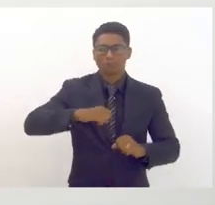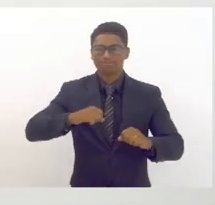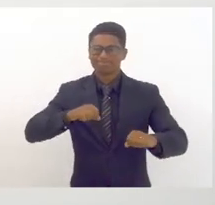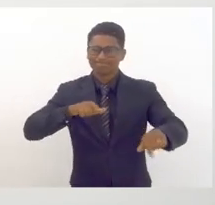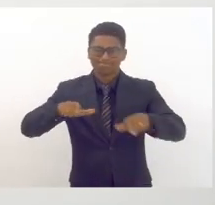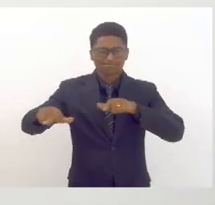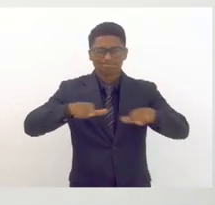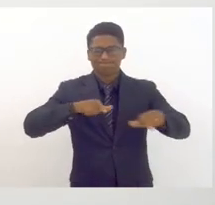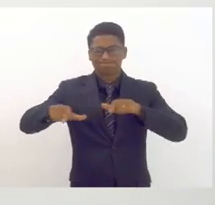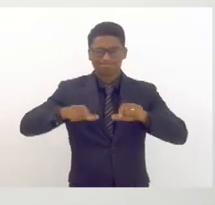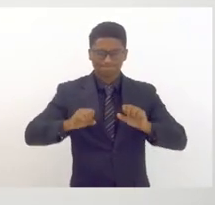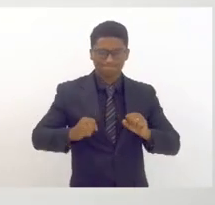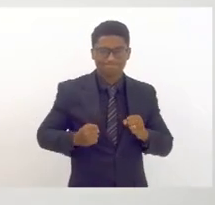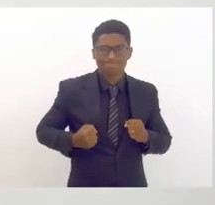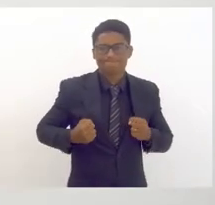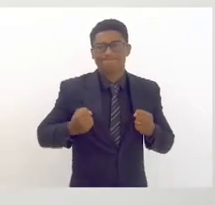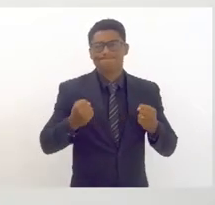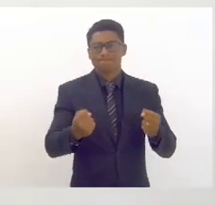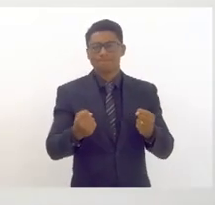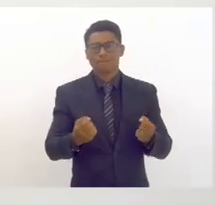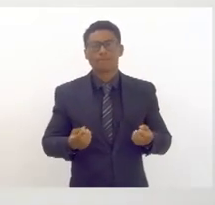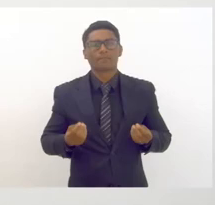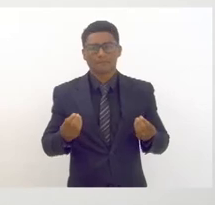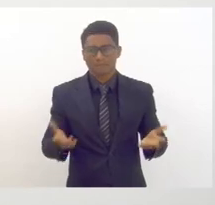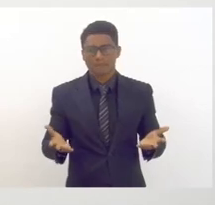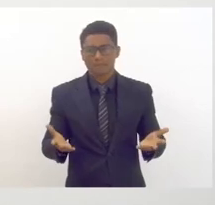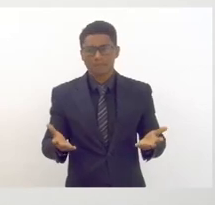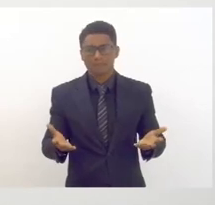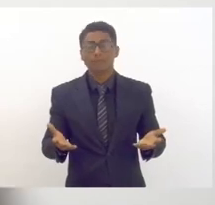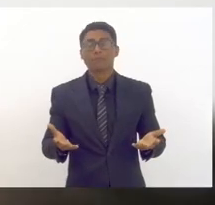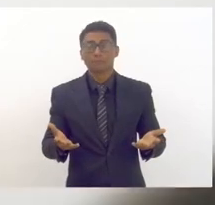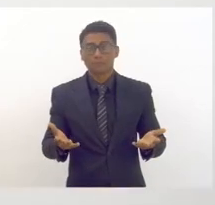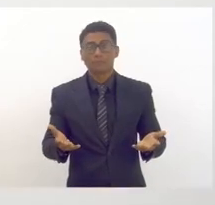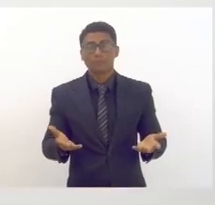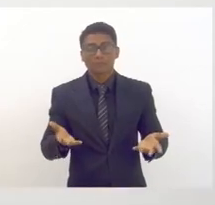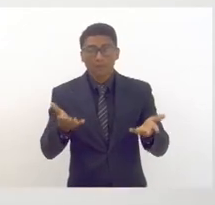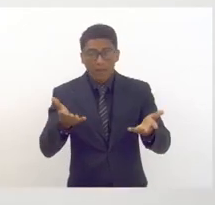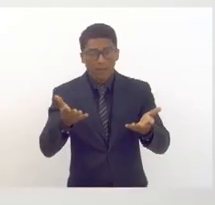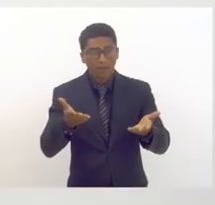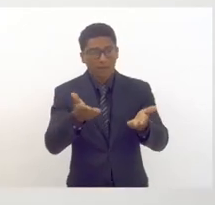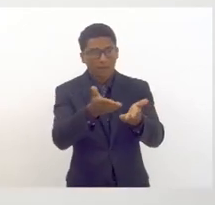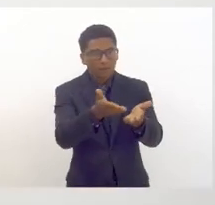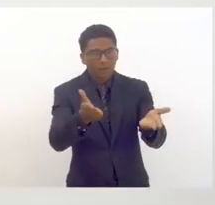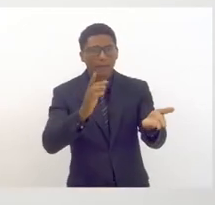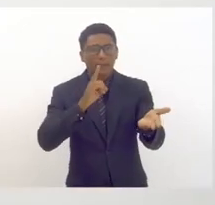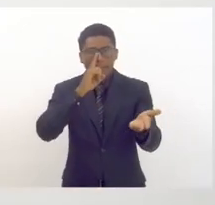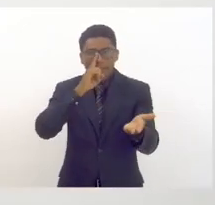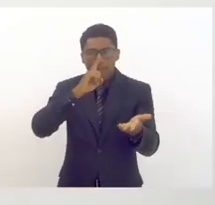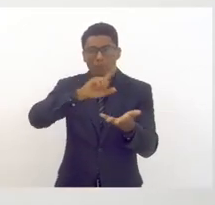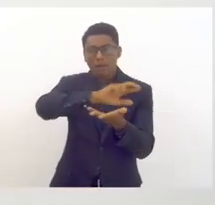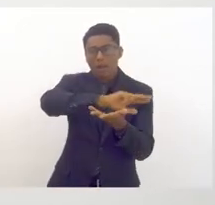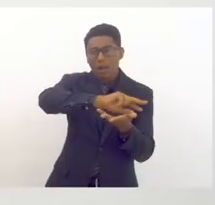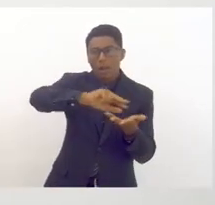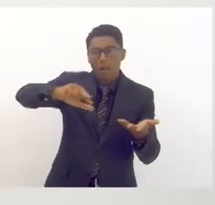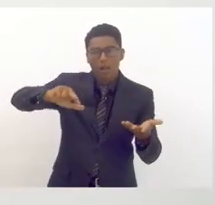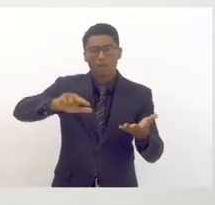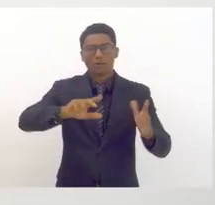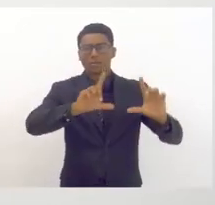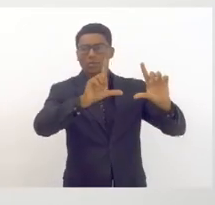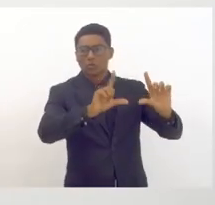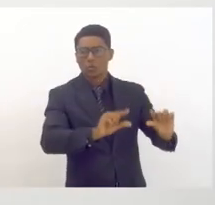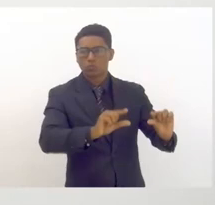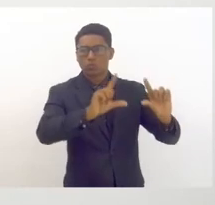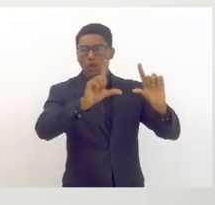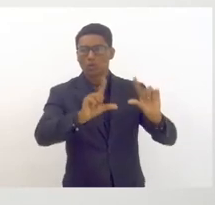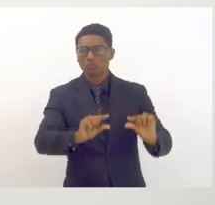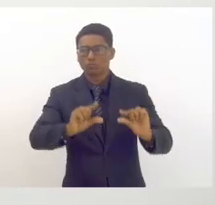para que nós possamos trabalhar, né, na questão da mitigação, na redução dos riscos para desastres, muito por